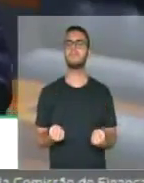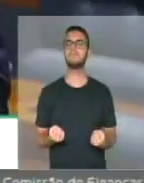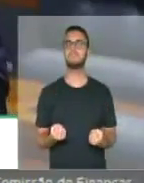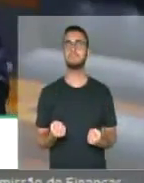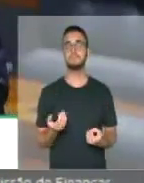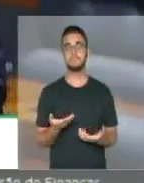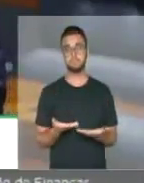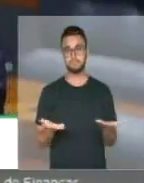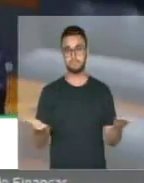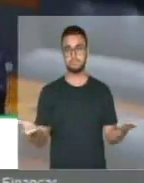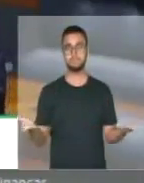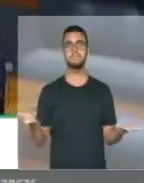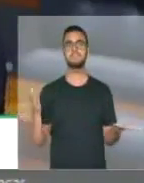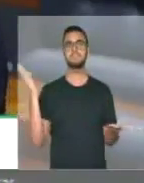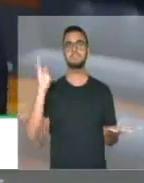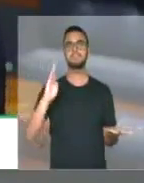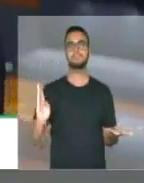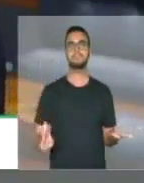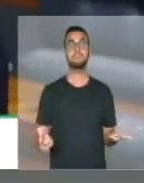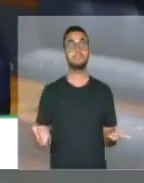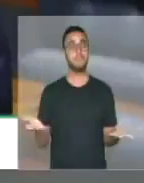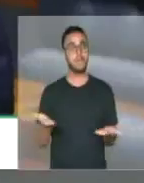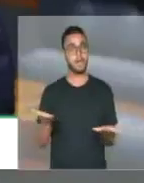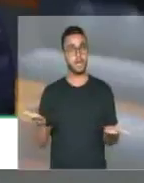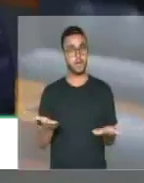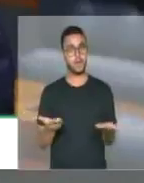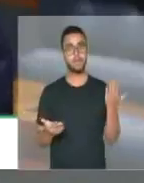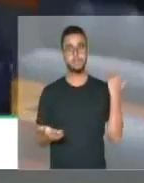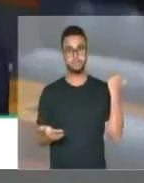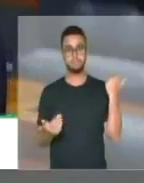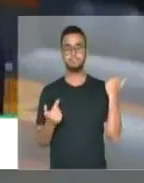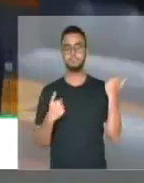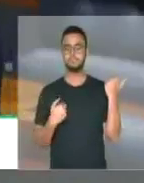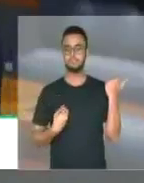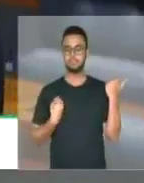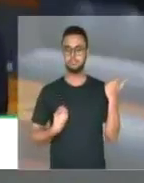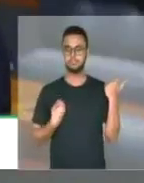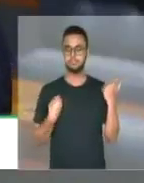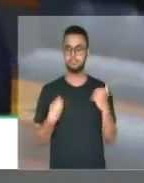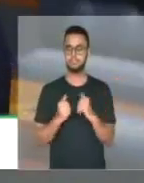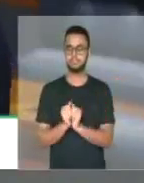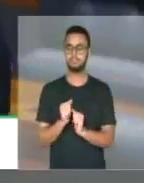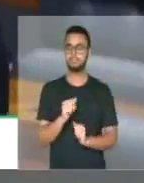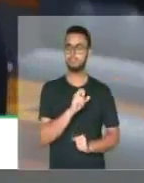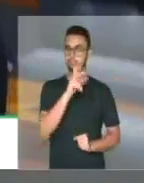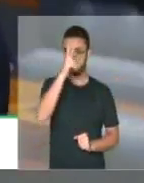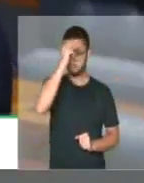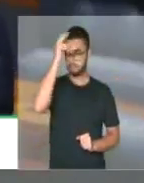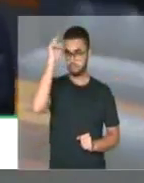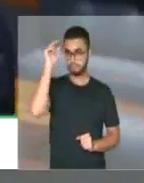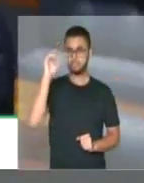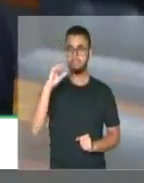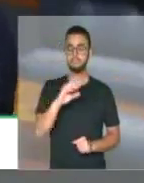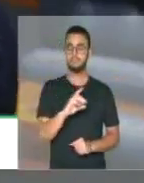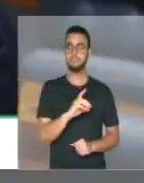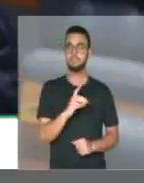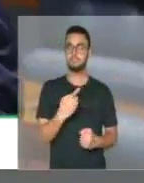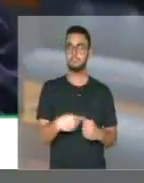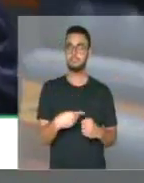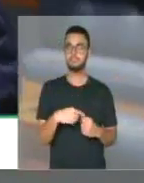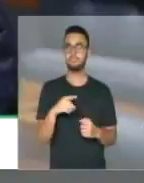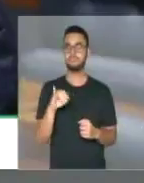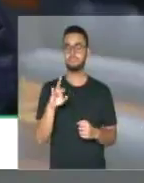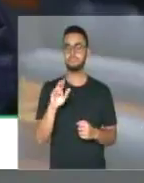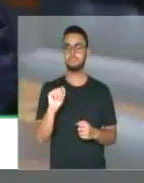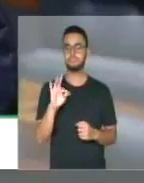ao país. Ainda hoje eu estive com o prefeito da cidade de Irati, demandando